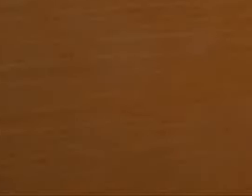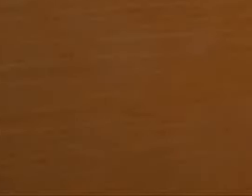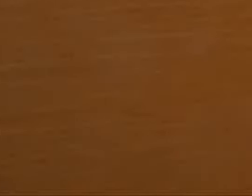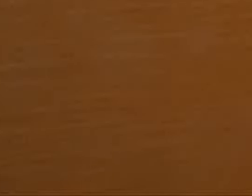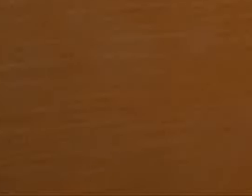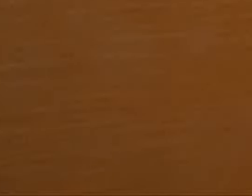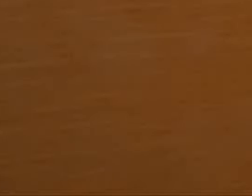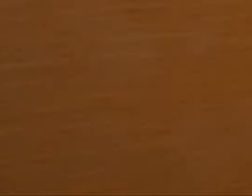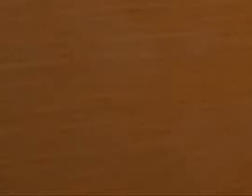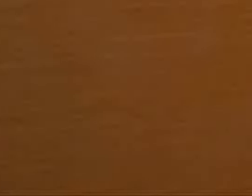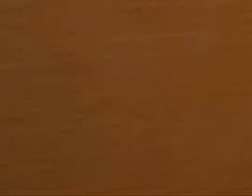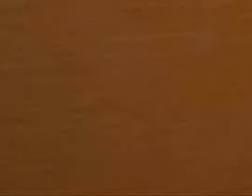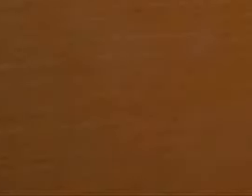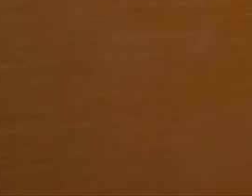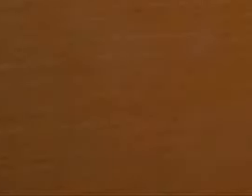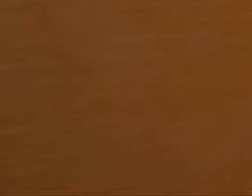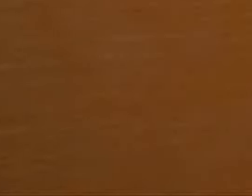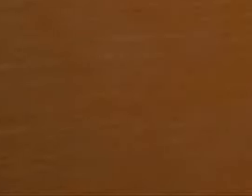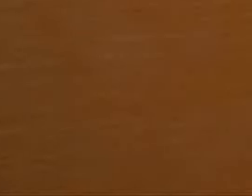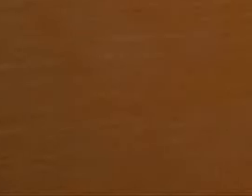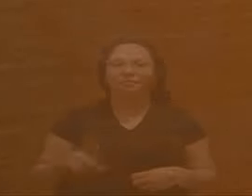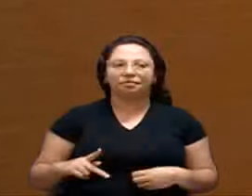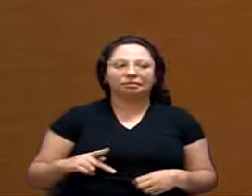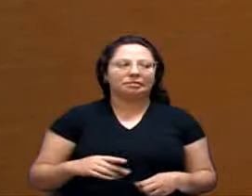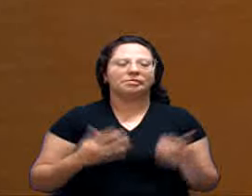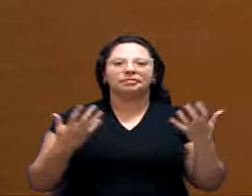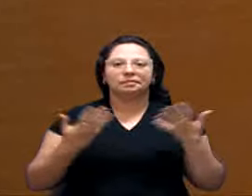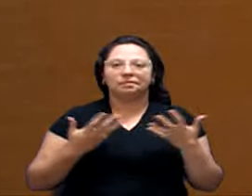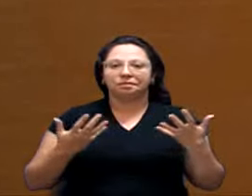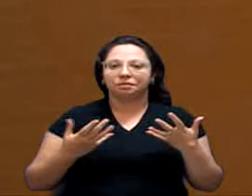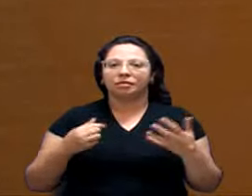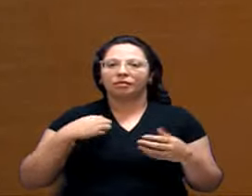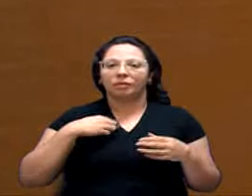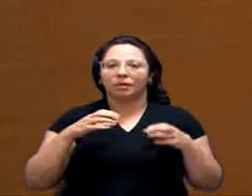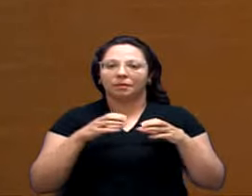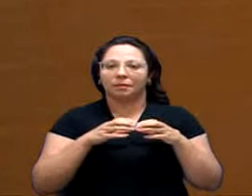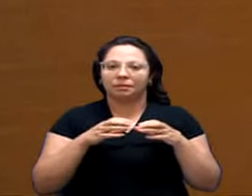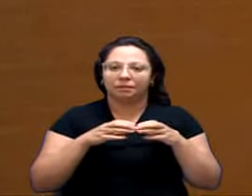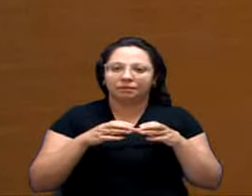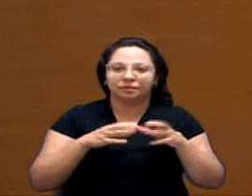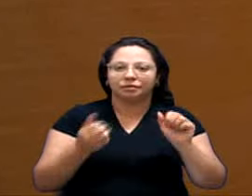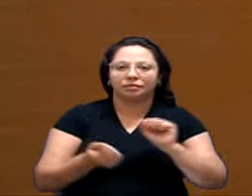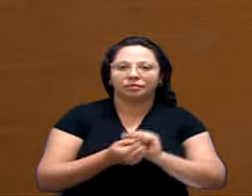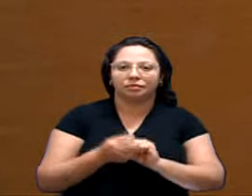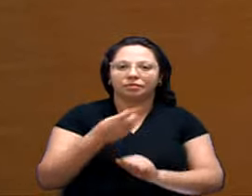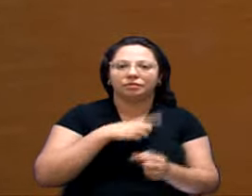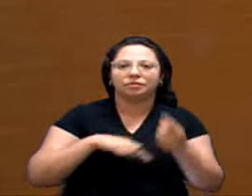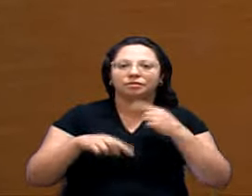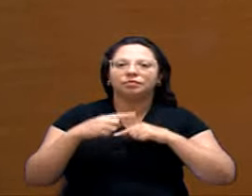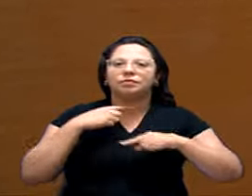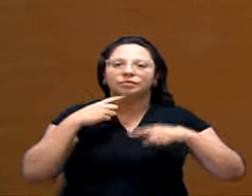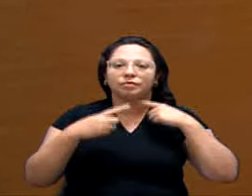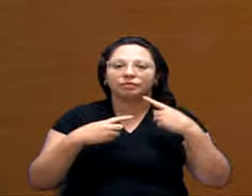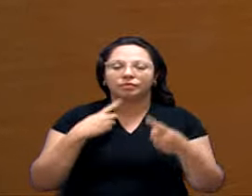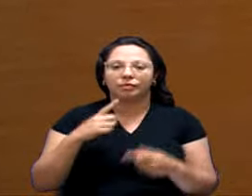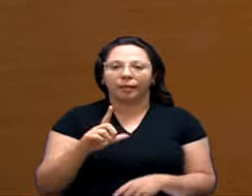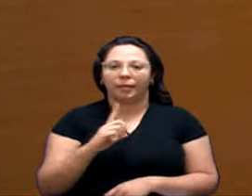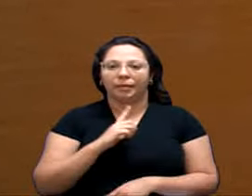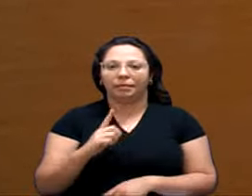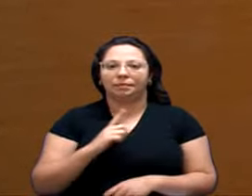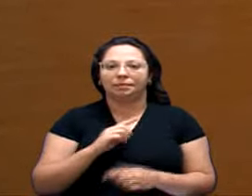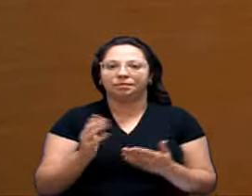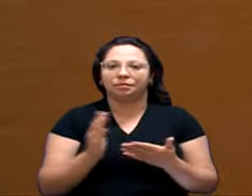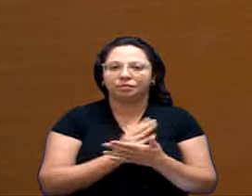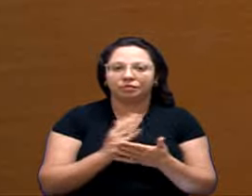vossa excelência a gente Obrigado presidente Presidente eu e a nossa equipe estamos com algumas dúvidas aqui referente a folha na folha